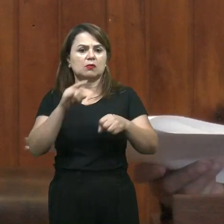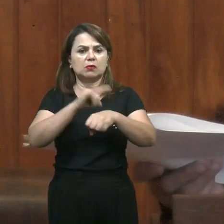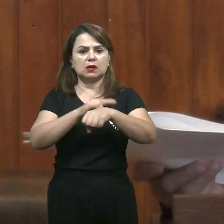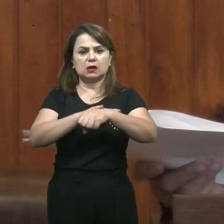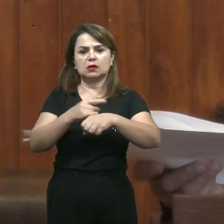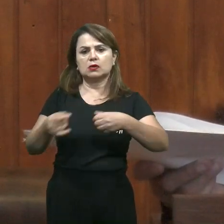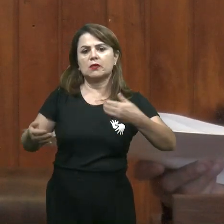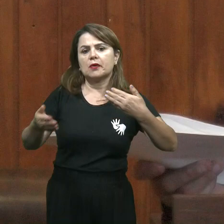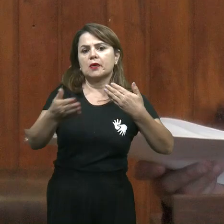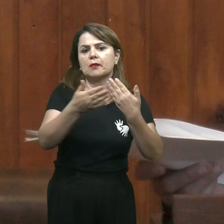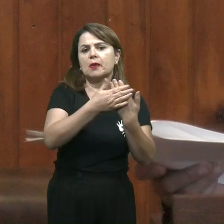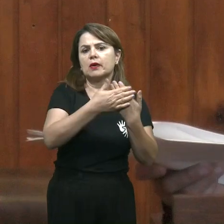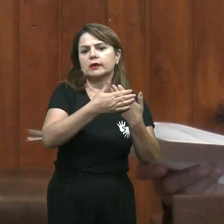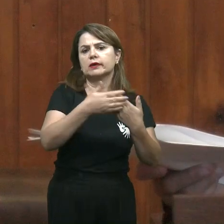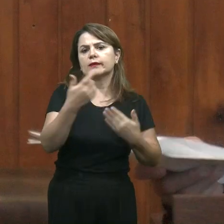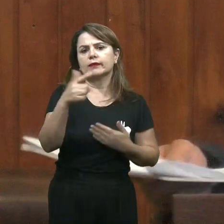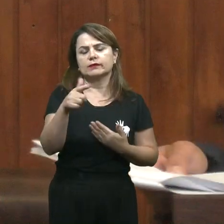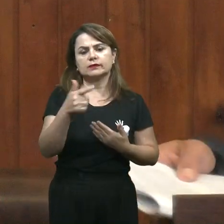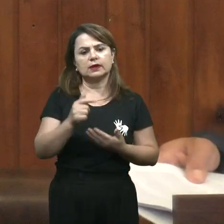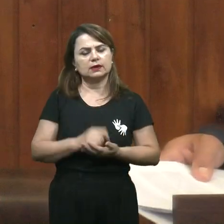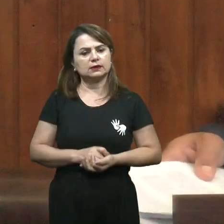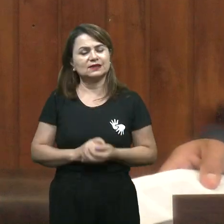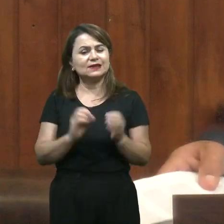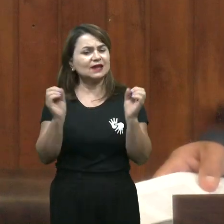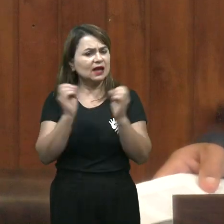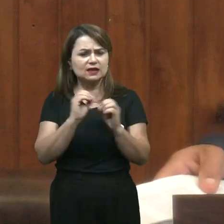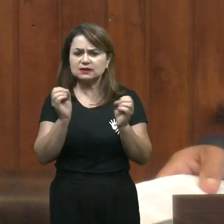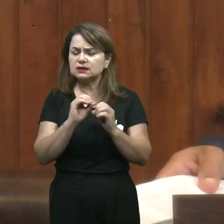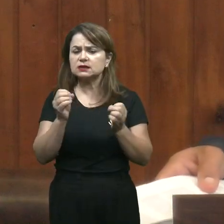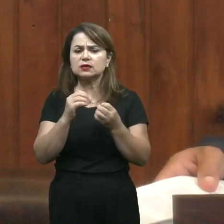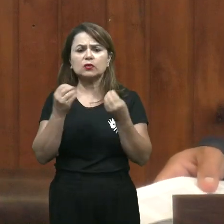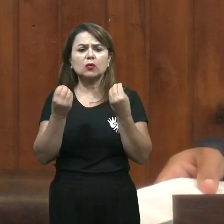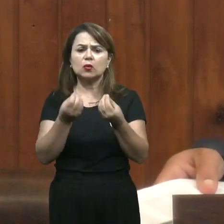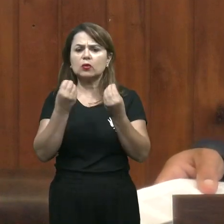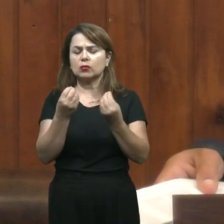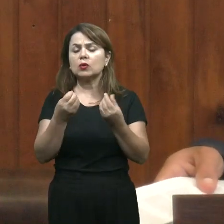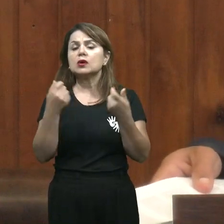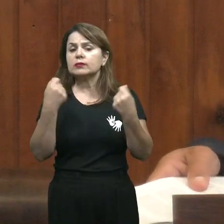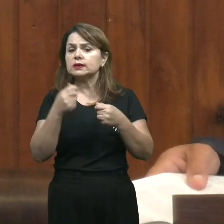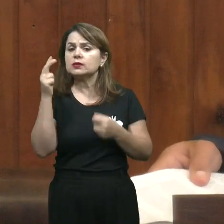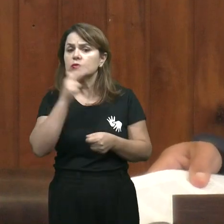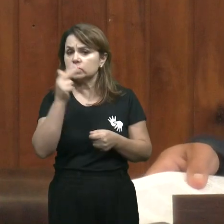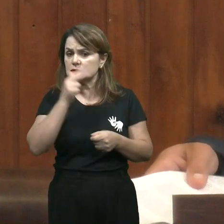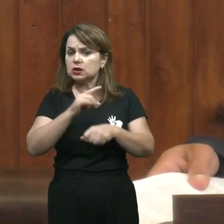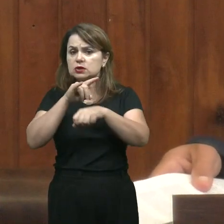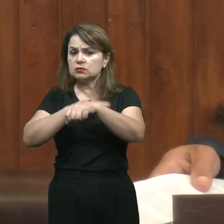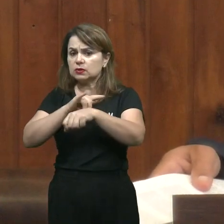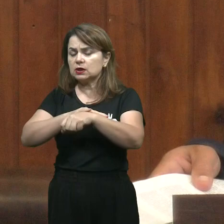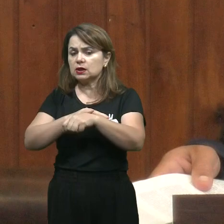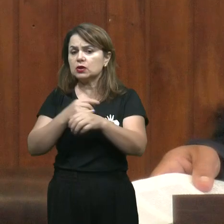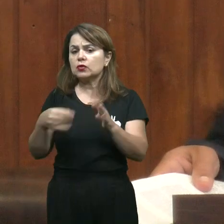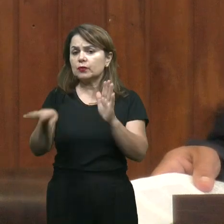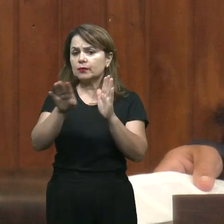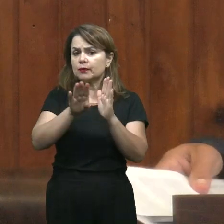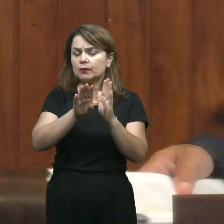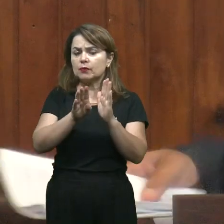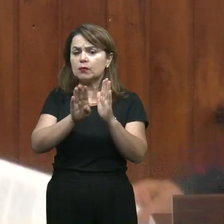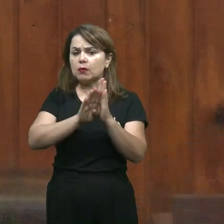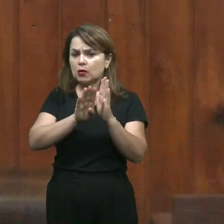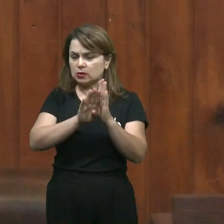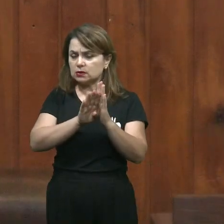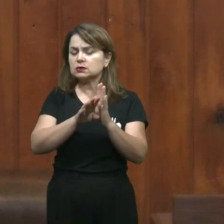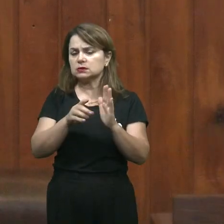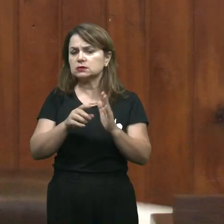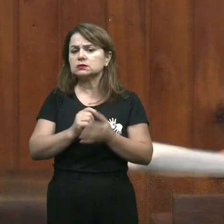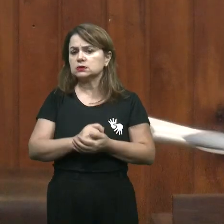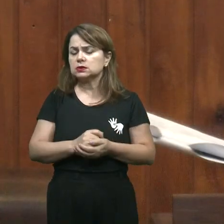terminar o rodoviário aqui municipal está da mesma forma então eu venho aqui pedir aqui em caráter de emergência que seja feito ali um respaldo e uma manutenção